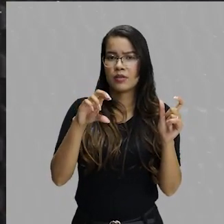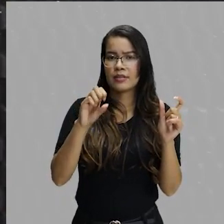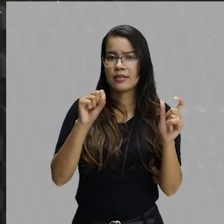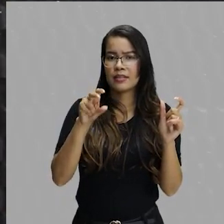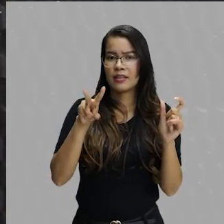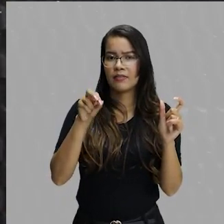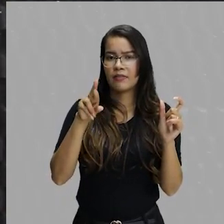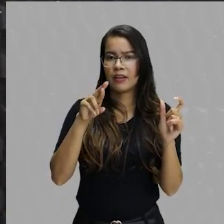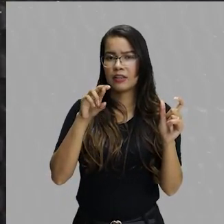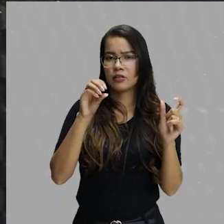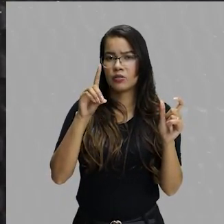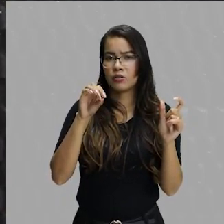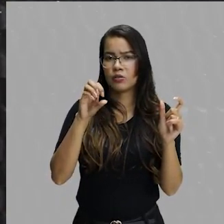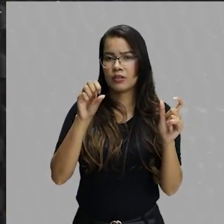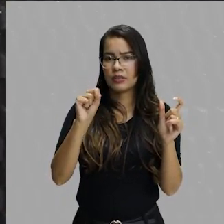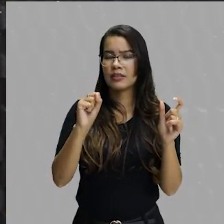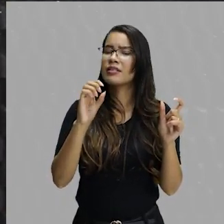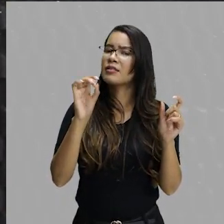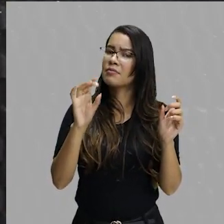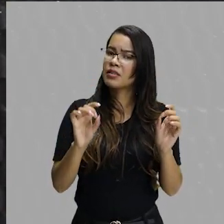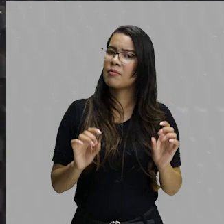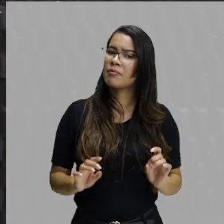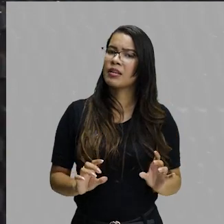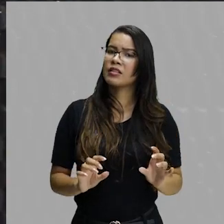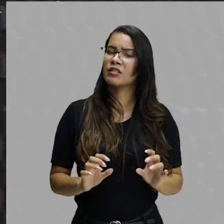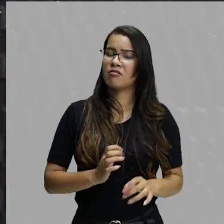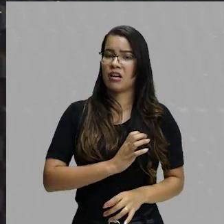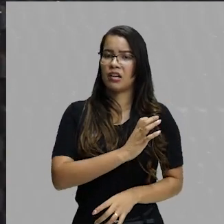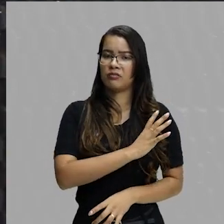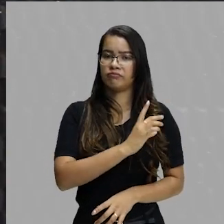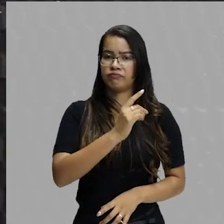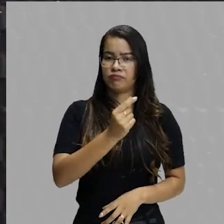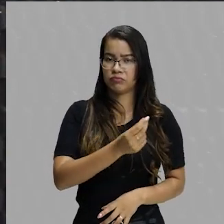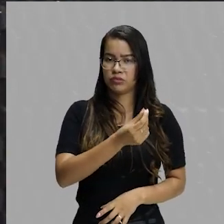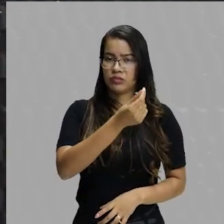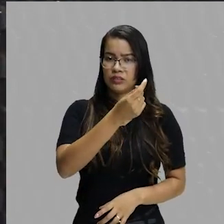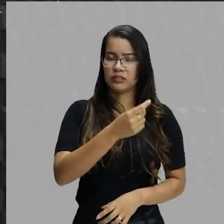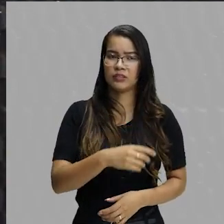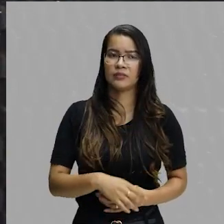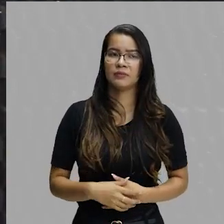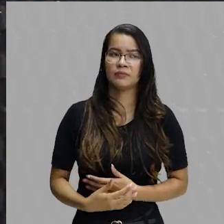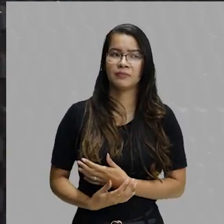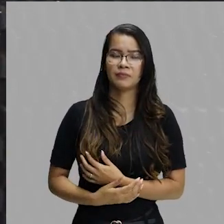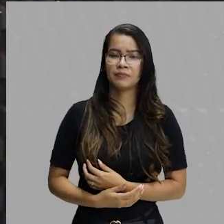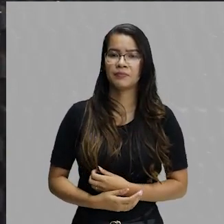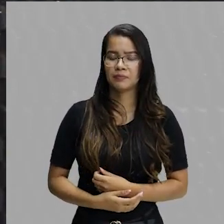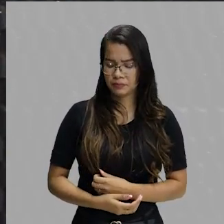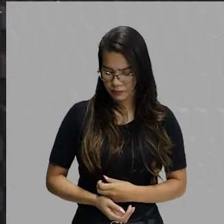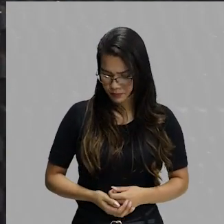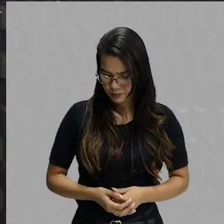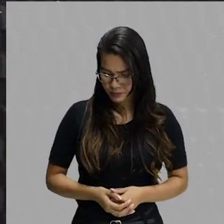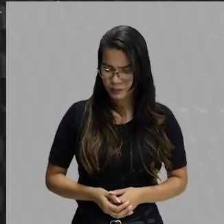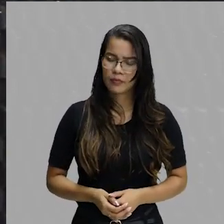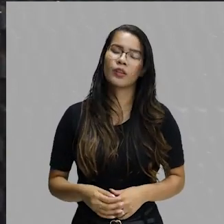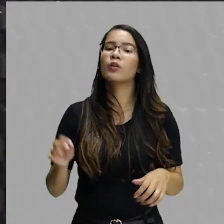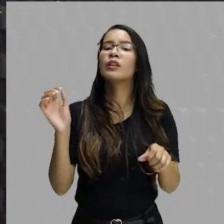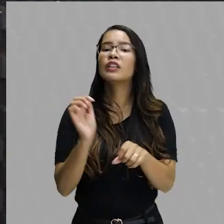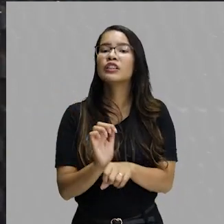principalmente desses setores das elites da classe média, vão apoiar a escalada do nazismo ao poder. Um Estado que